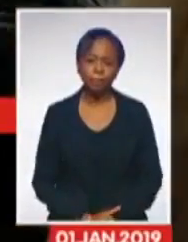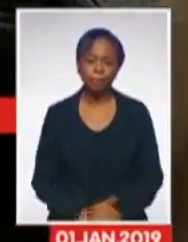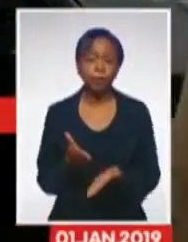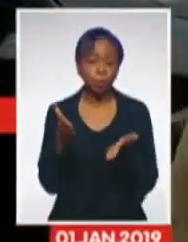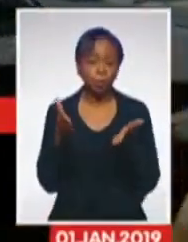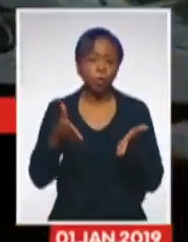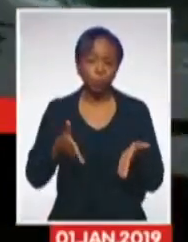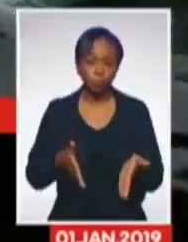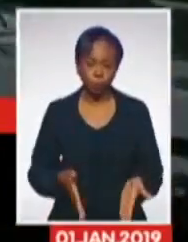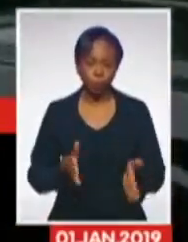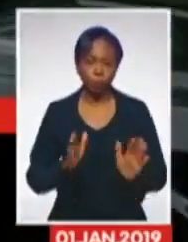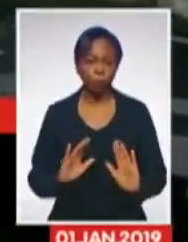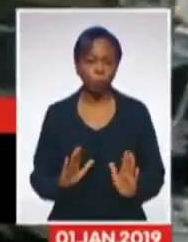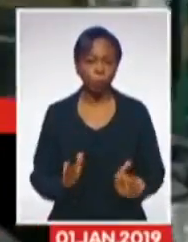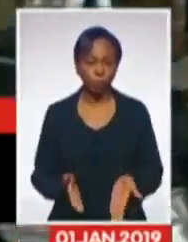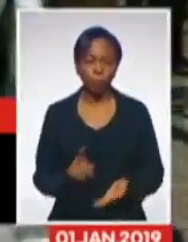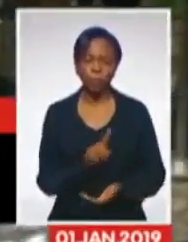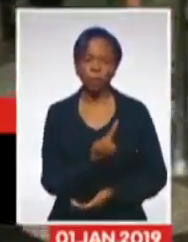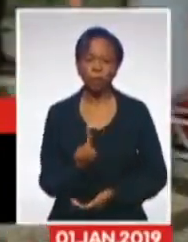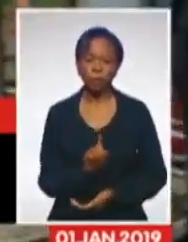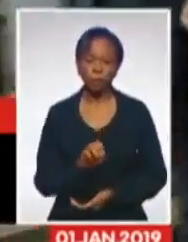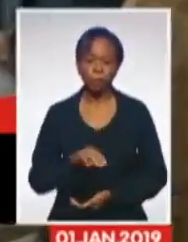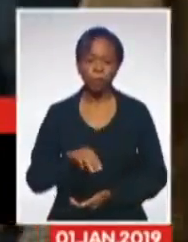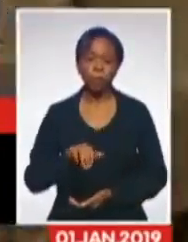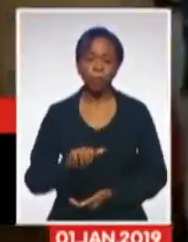momento, então, o governador Romeu Zema.